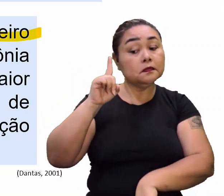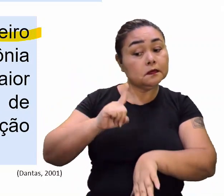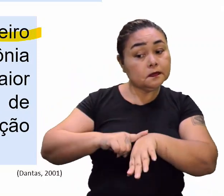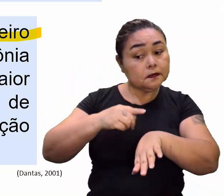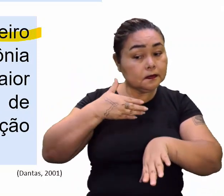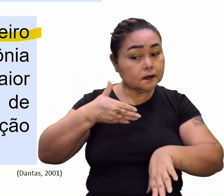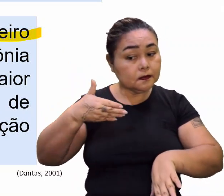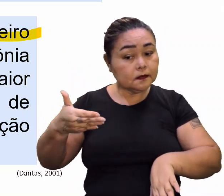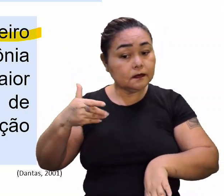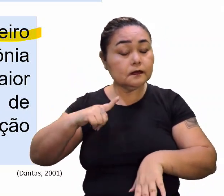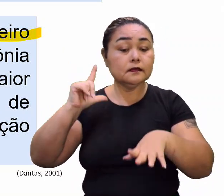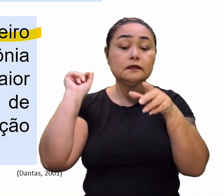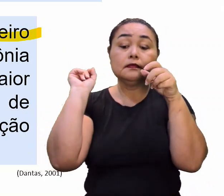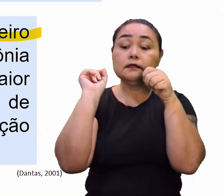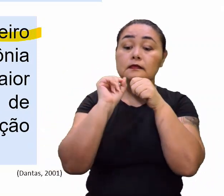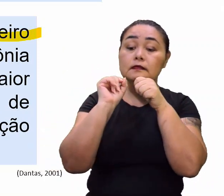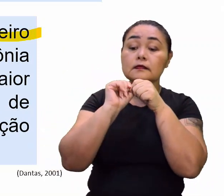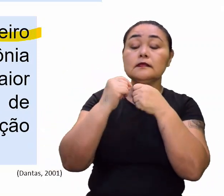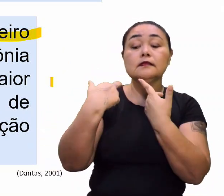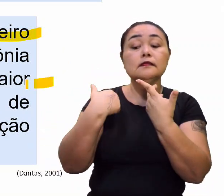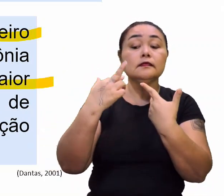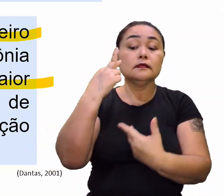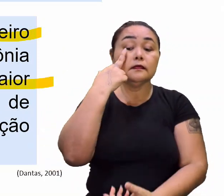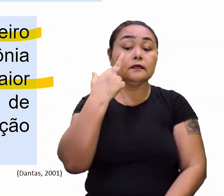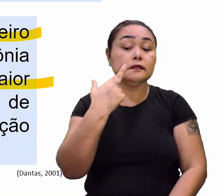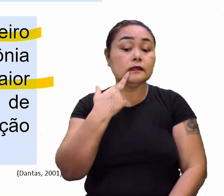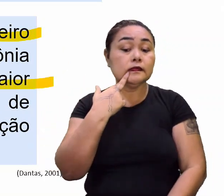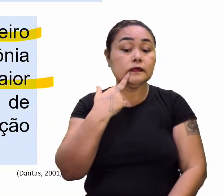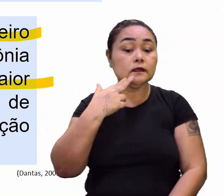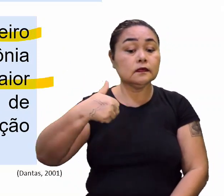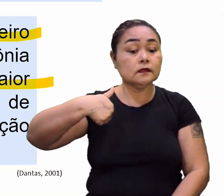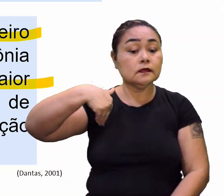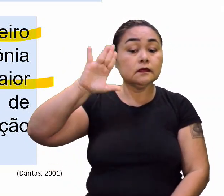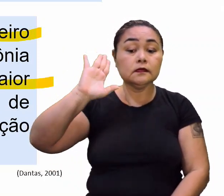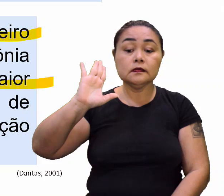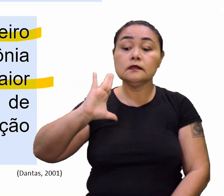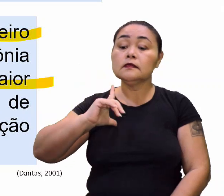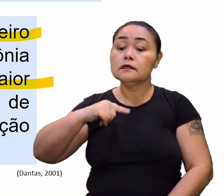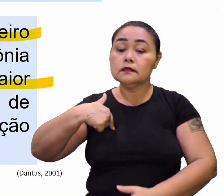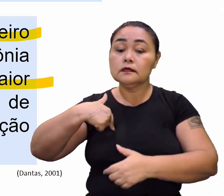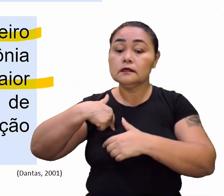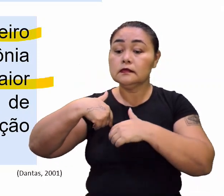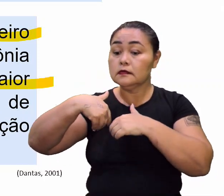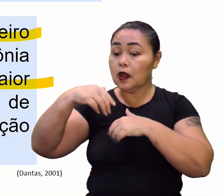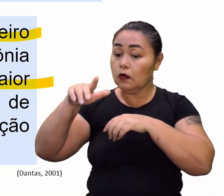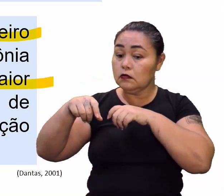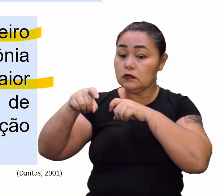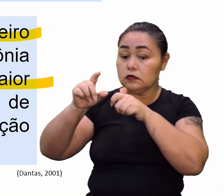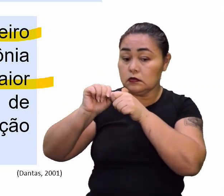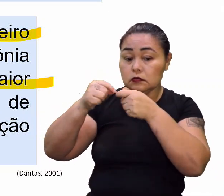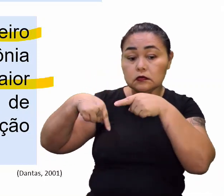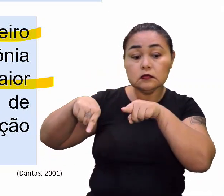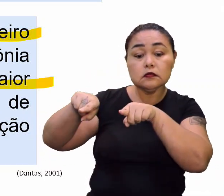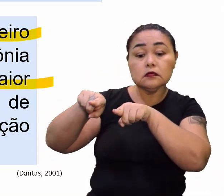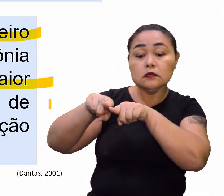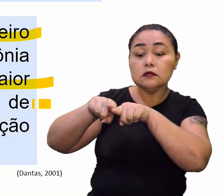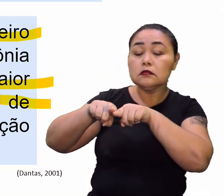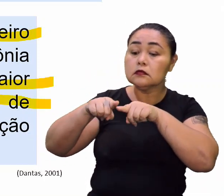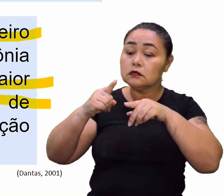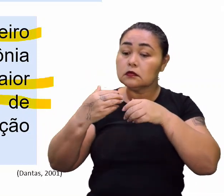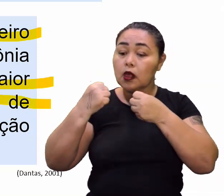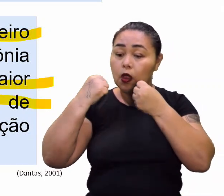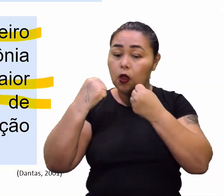ela também fez com que o Rondônia se tornasse um dos maiores produtores do Brasil, com 10